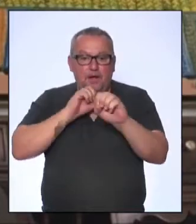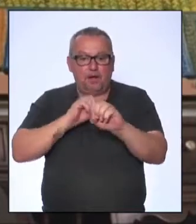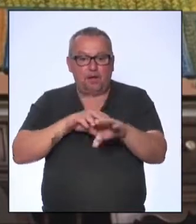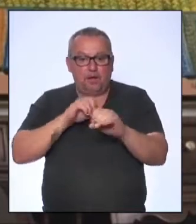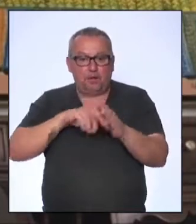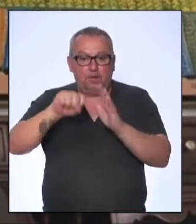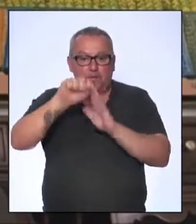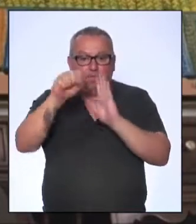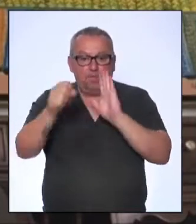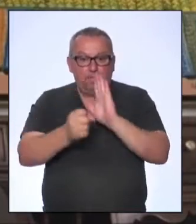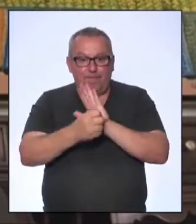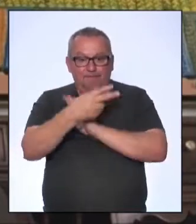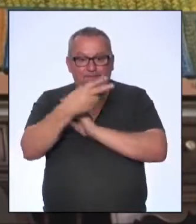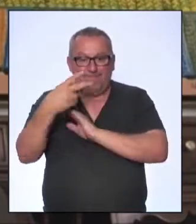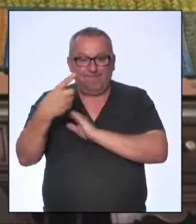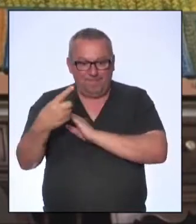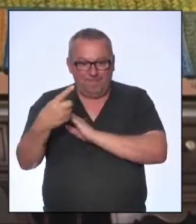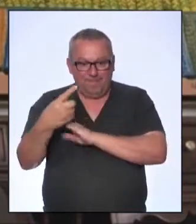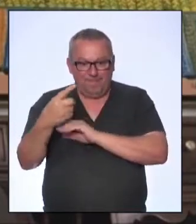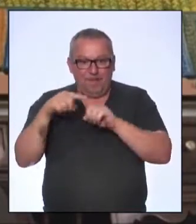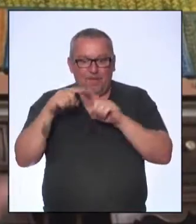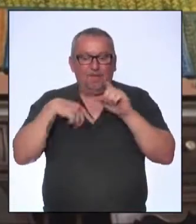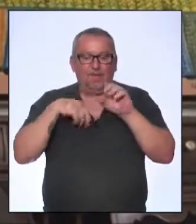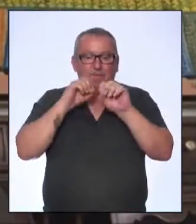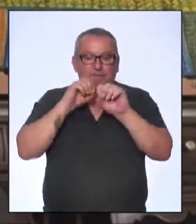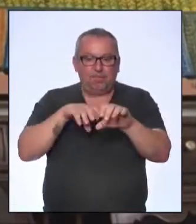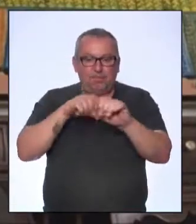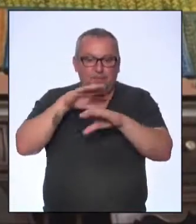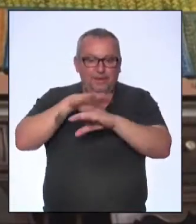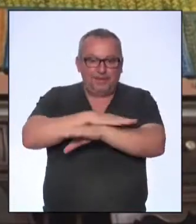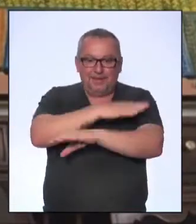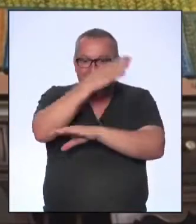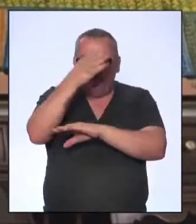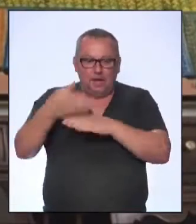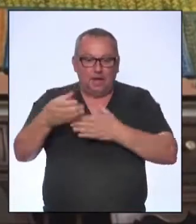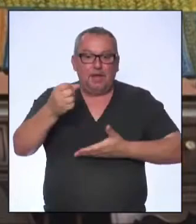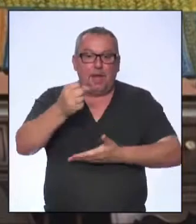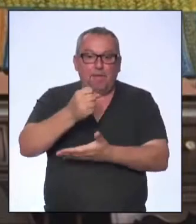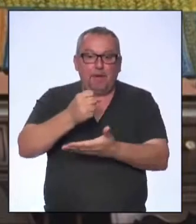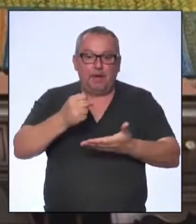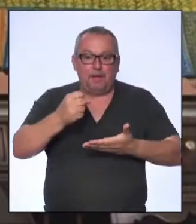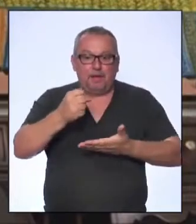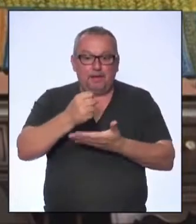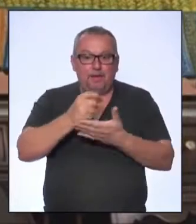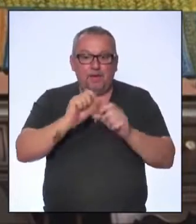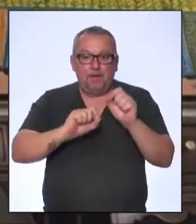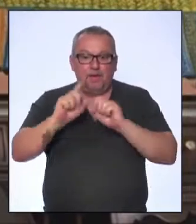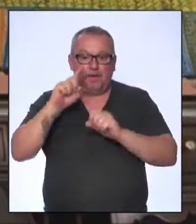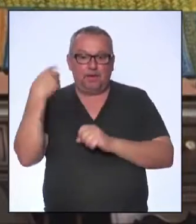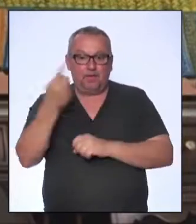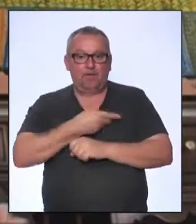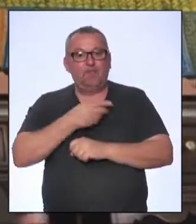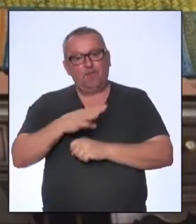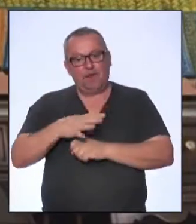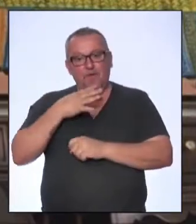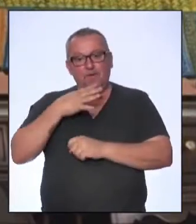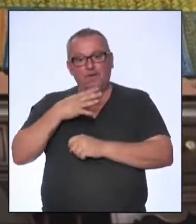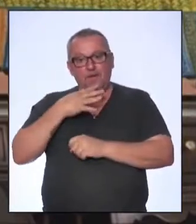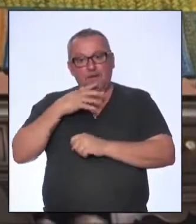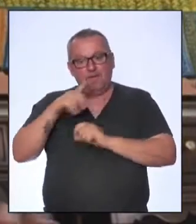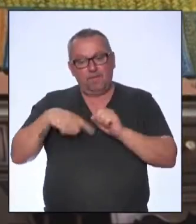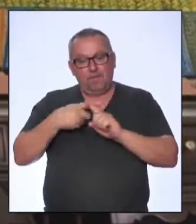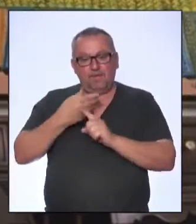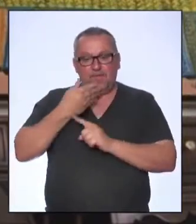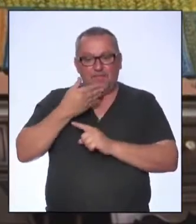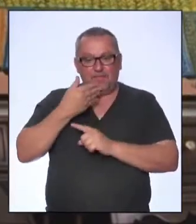que virou sinônimo de educação integral. E os pilares definidos foram aqueles que a gente conhece, é mais fácil